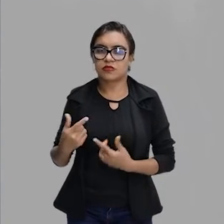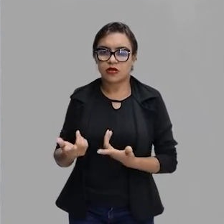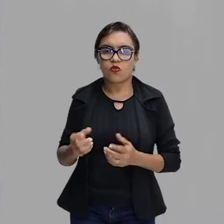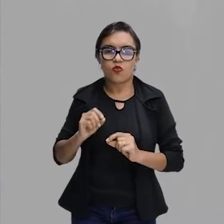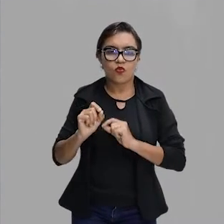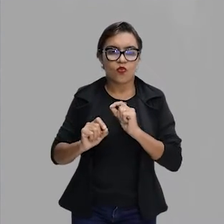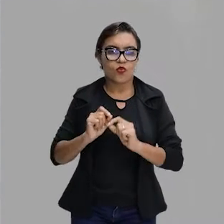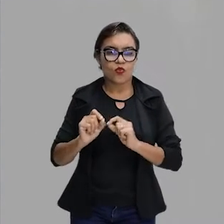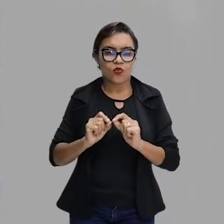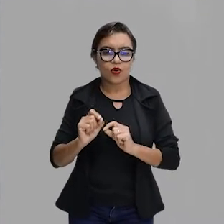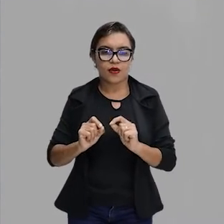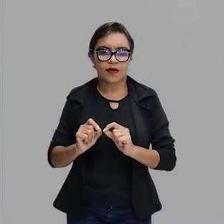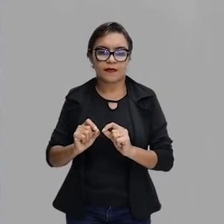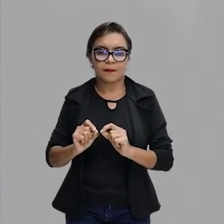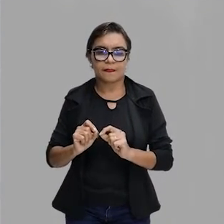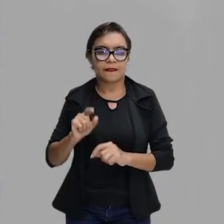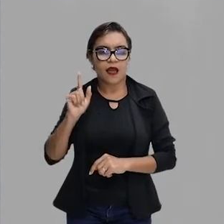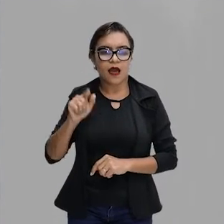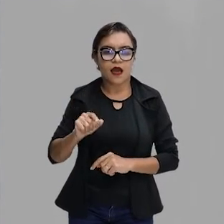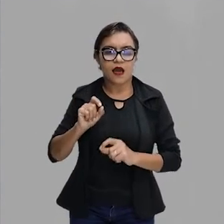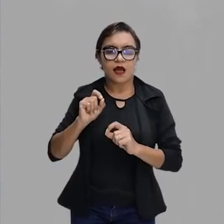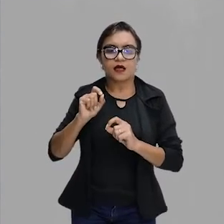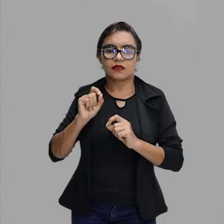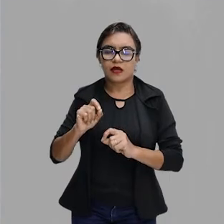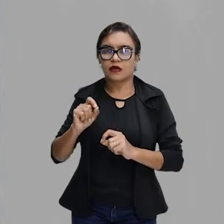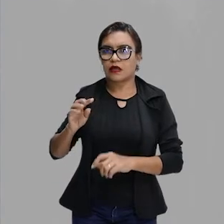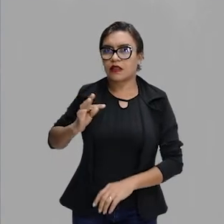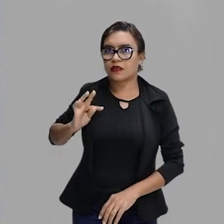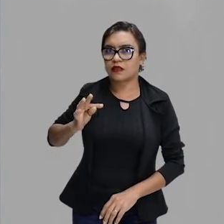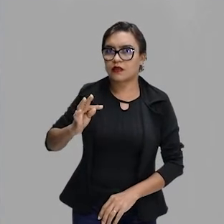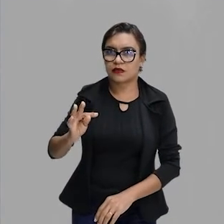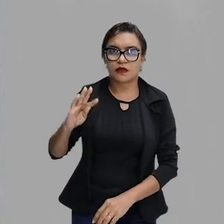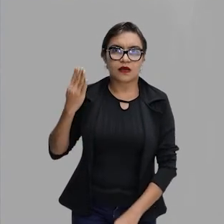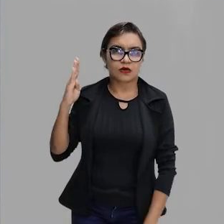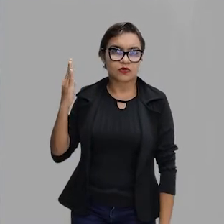pecuária de precisão é a pecuária intensiva com biotecnologia, é a